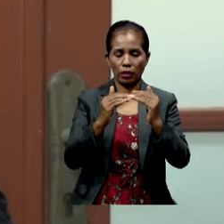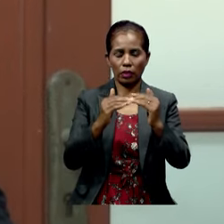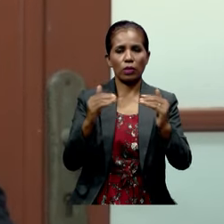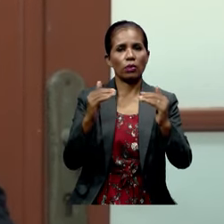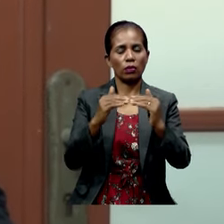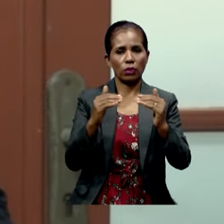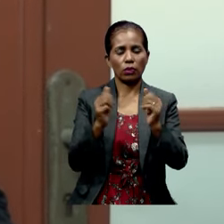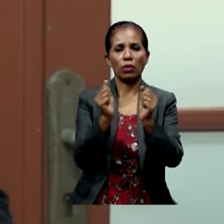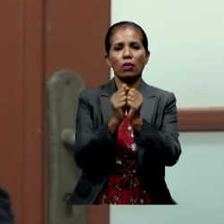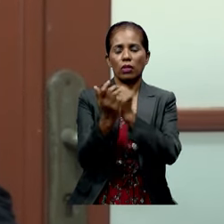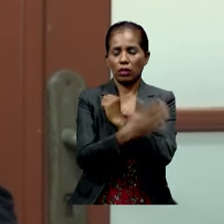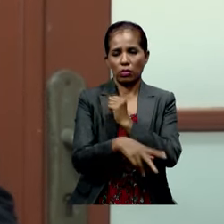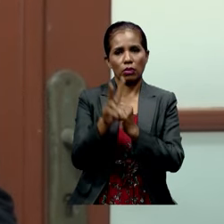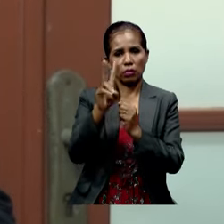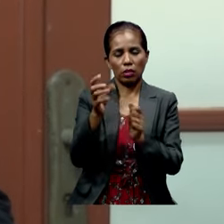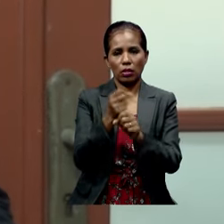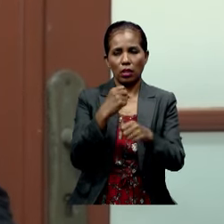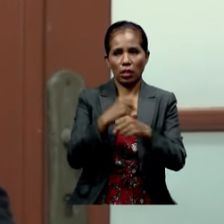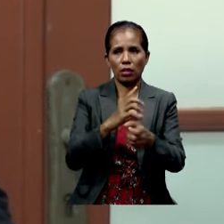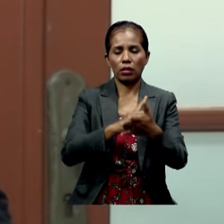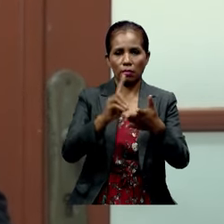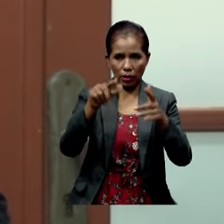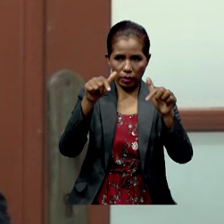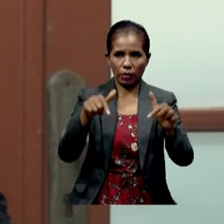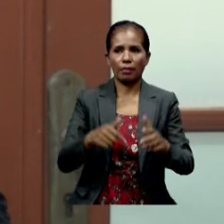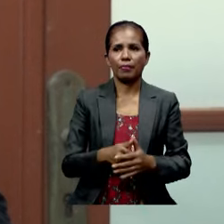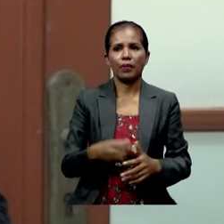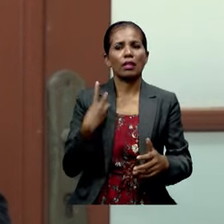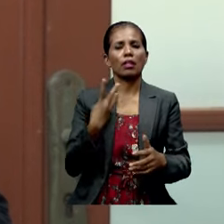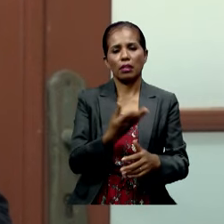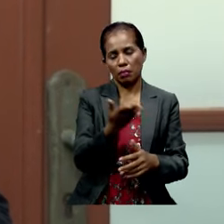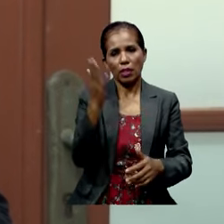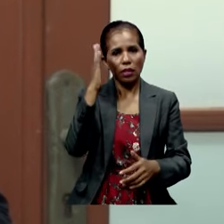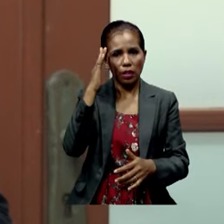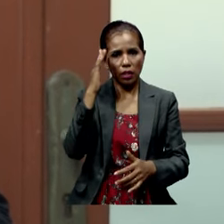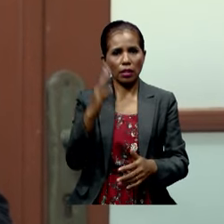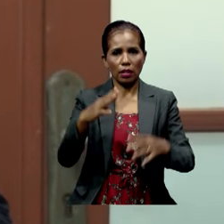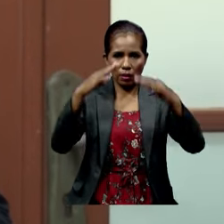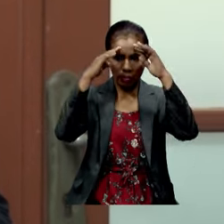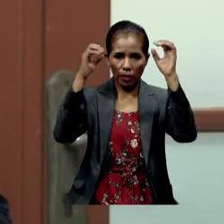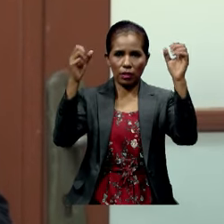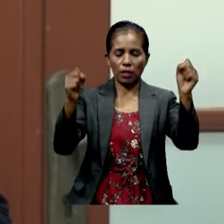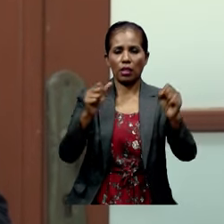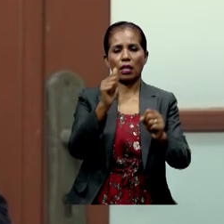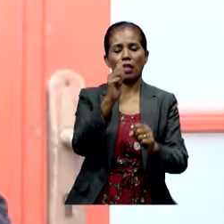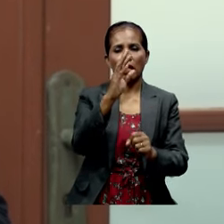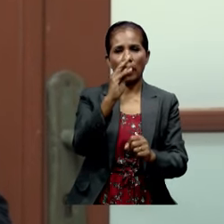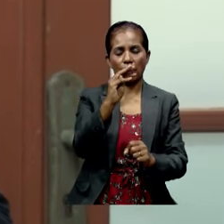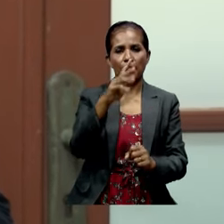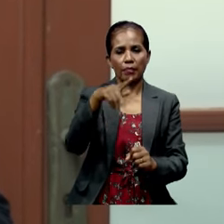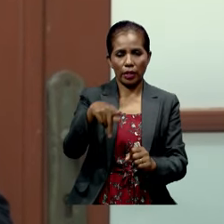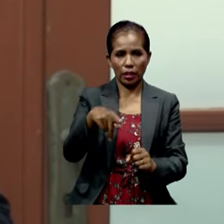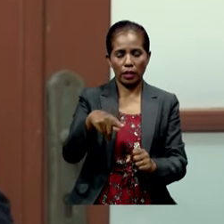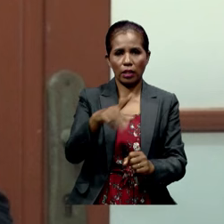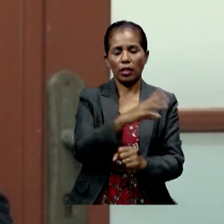so trilateral neve mak se alau ia semana dene mi atene presidenti ANP Timor Ger